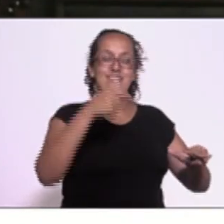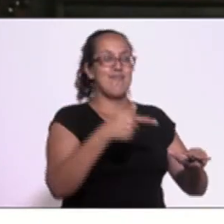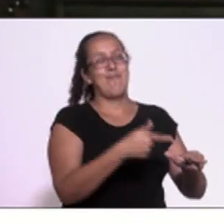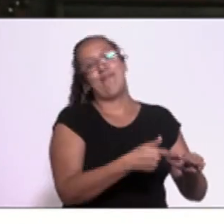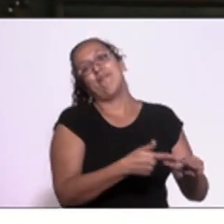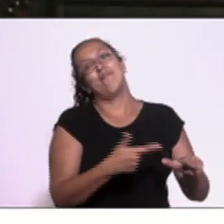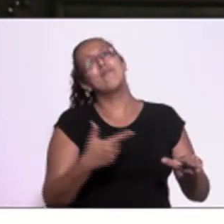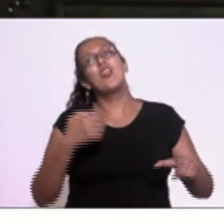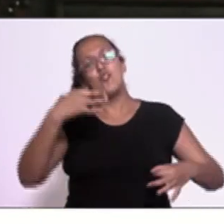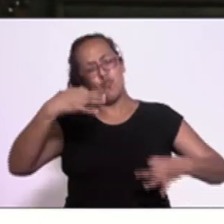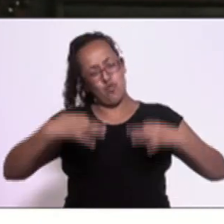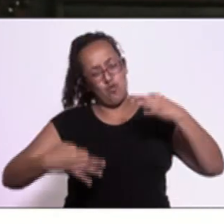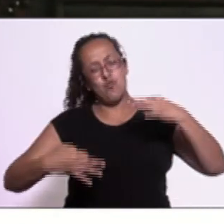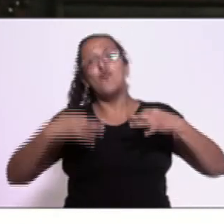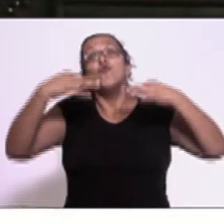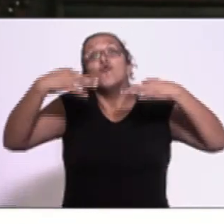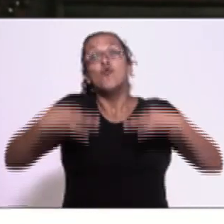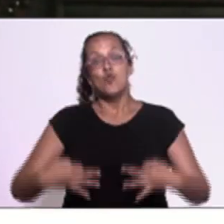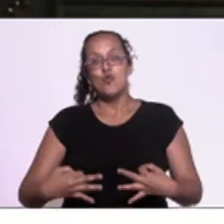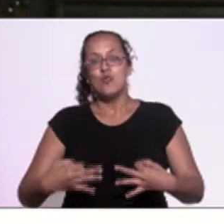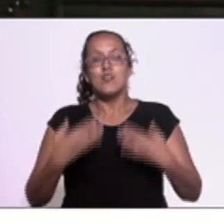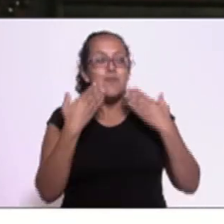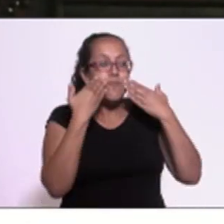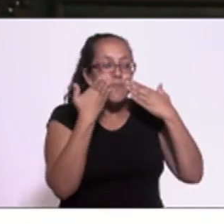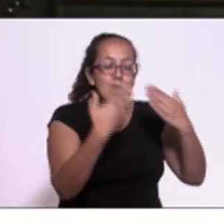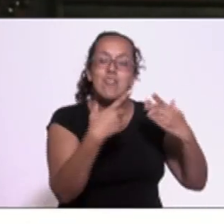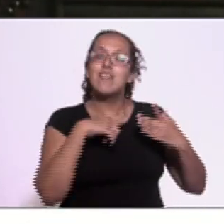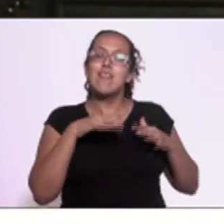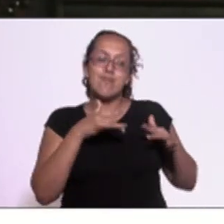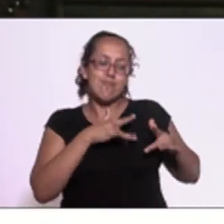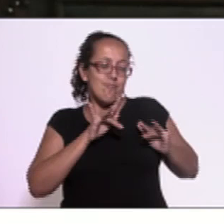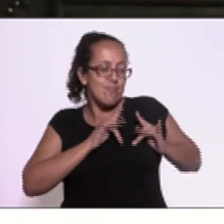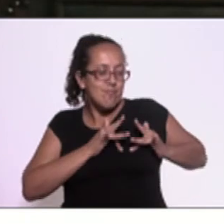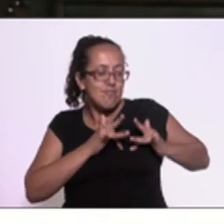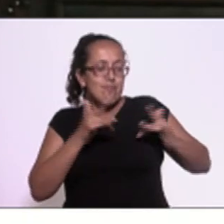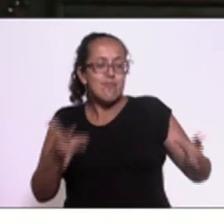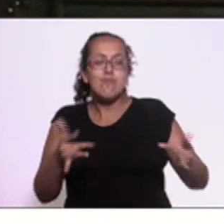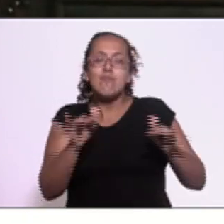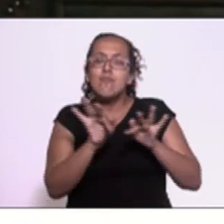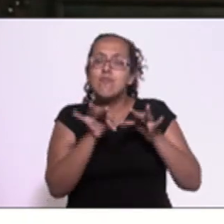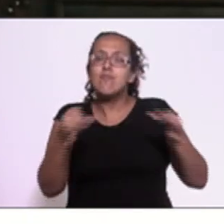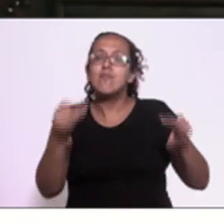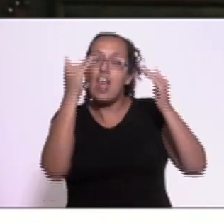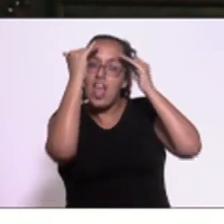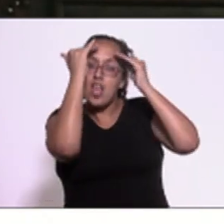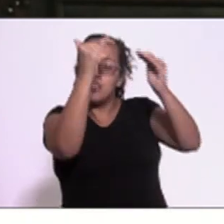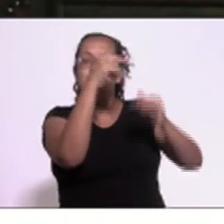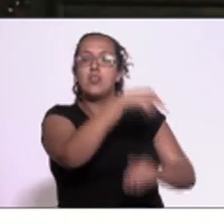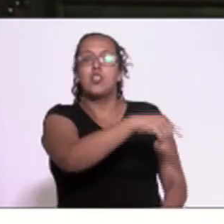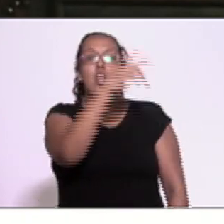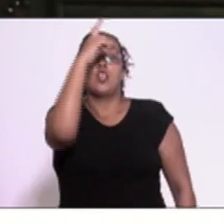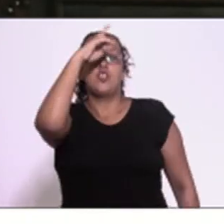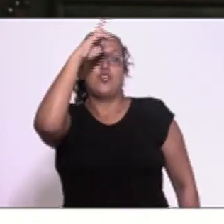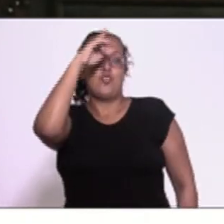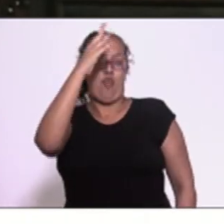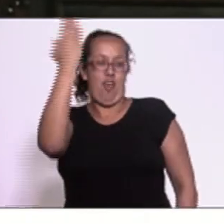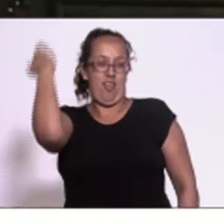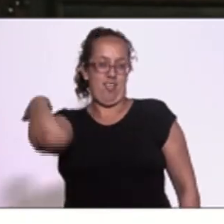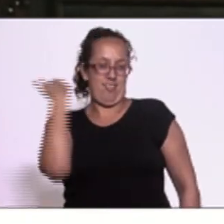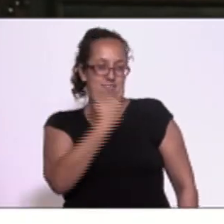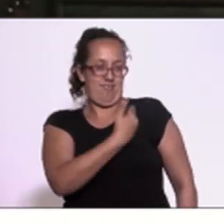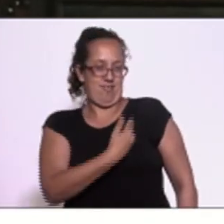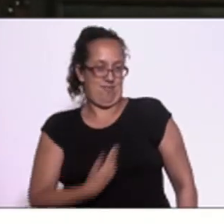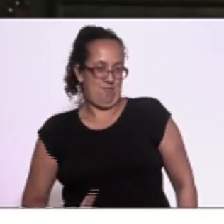de plena justiça, uma demonstração de sensibilidade e respeito por nossa história republicana. A iniciativa